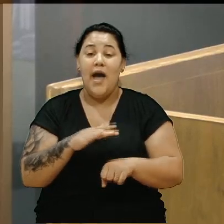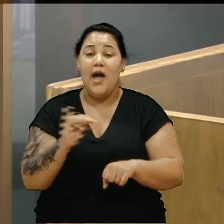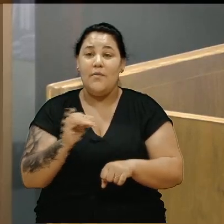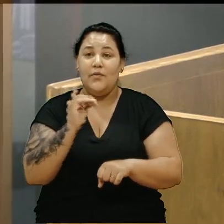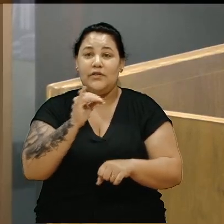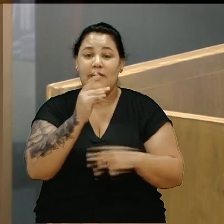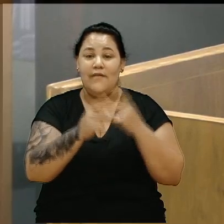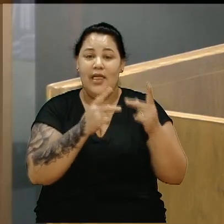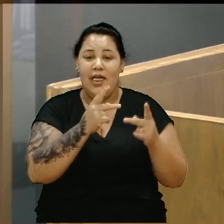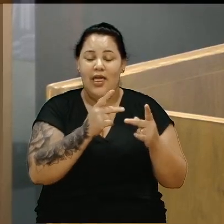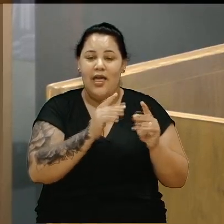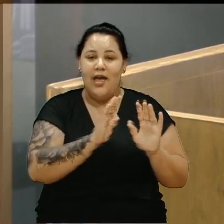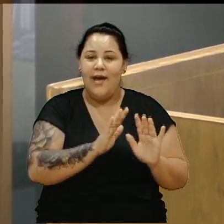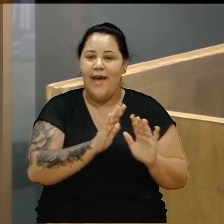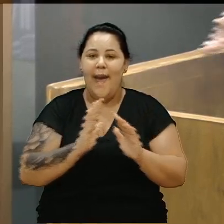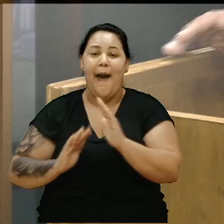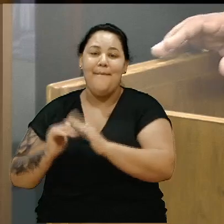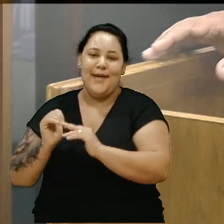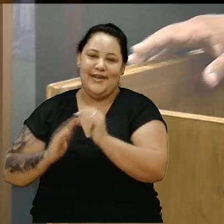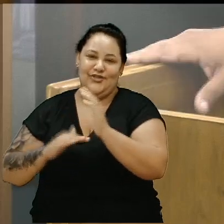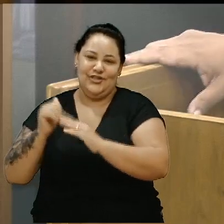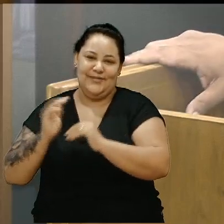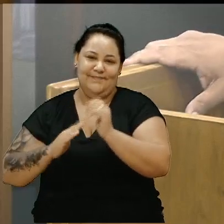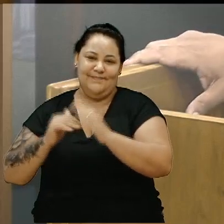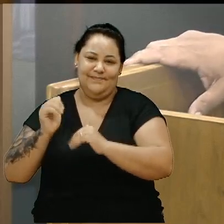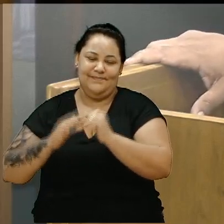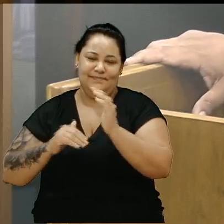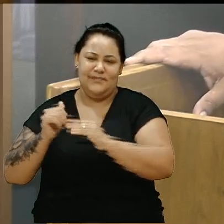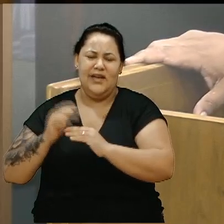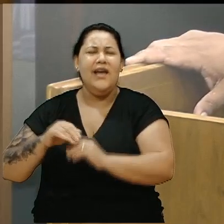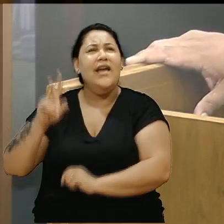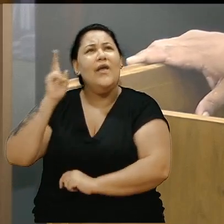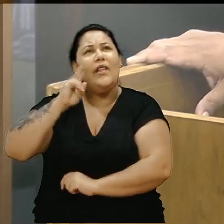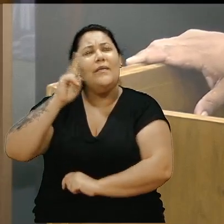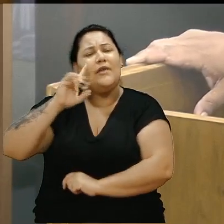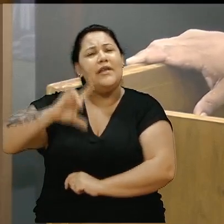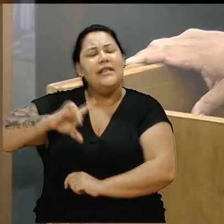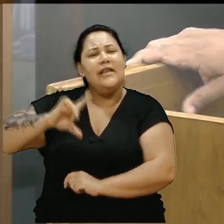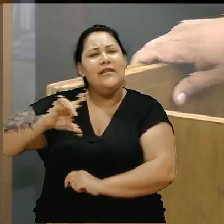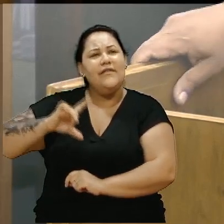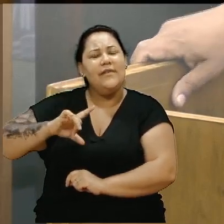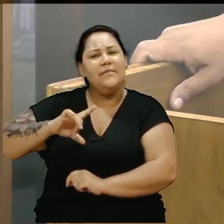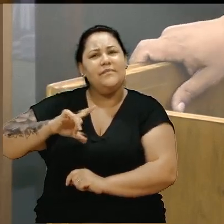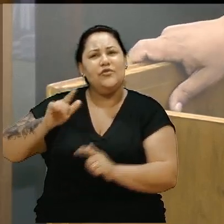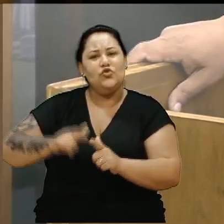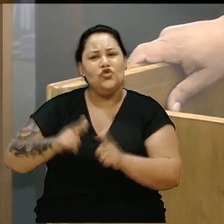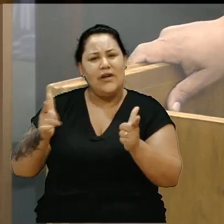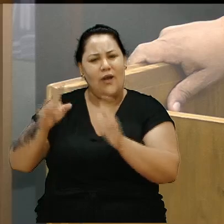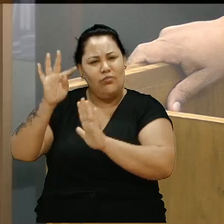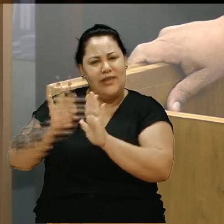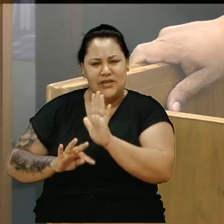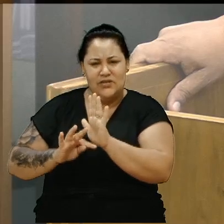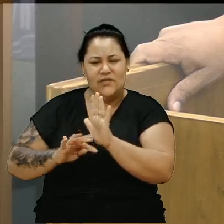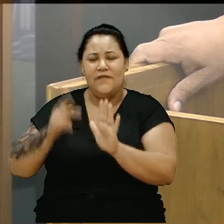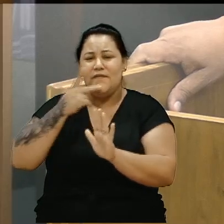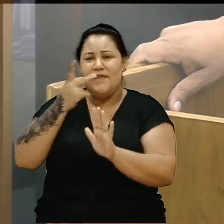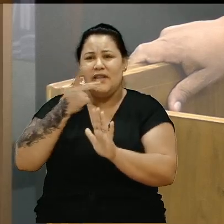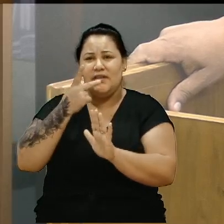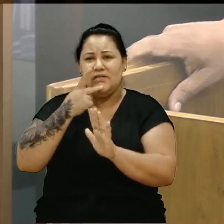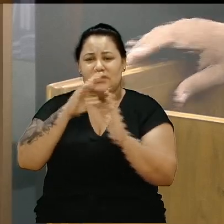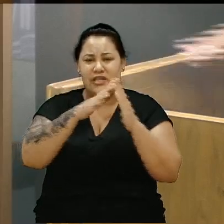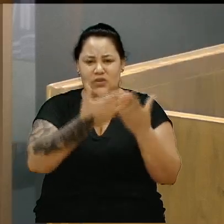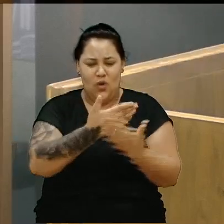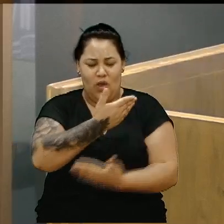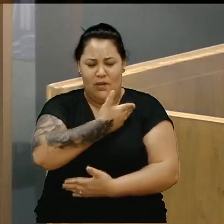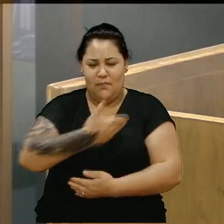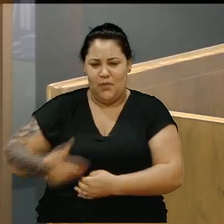é na prática. Eu lembro que uma vez saiu uma matéria da situação das escolas públicas no Brasil, pegaram Caxias do